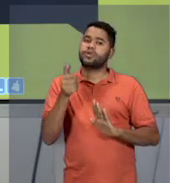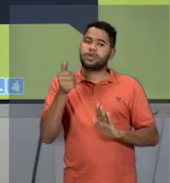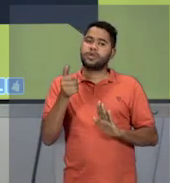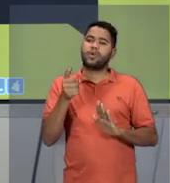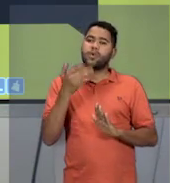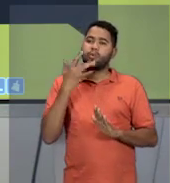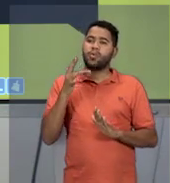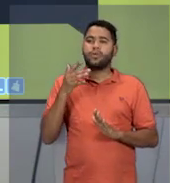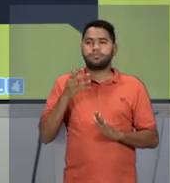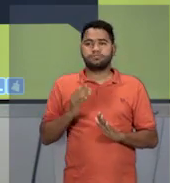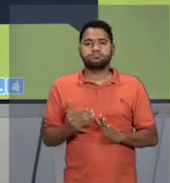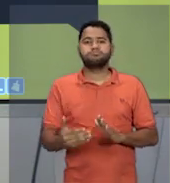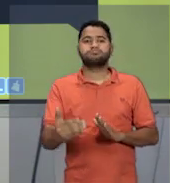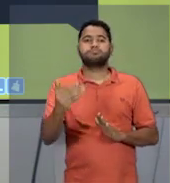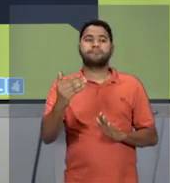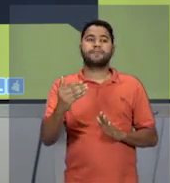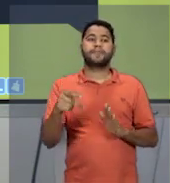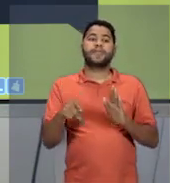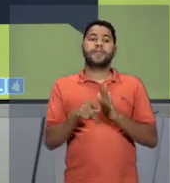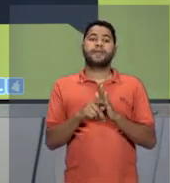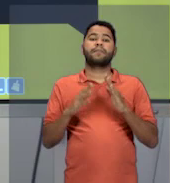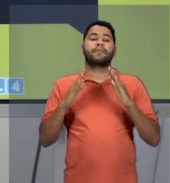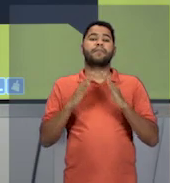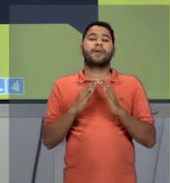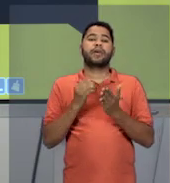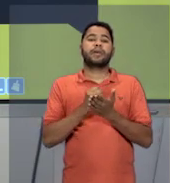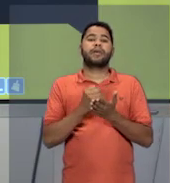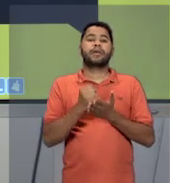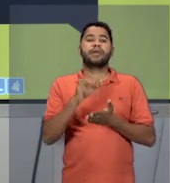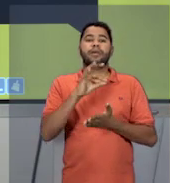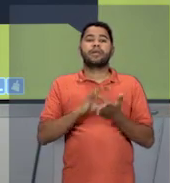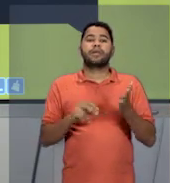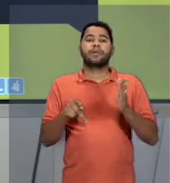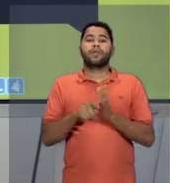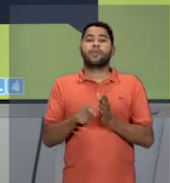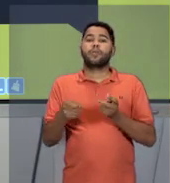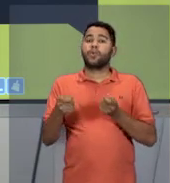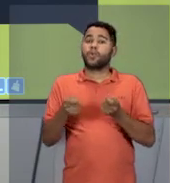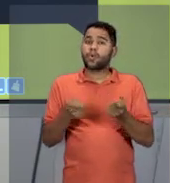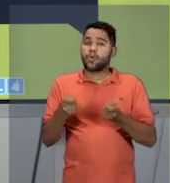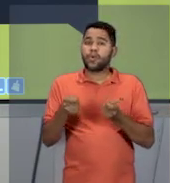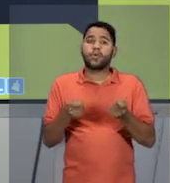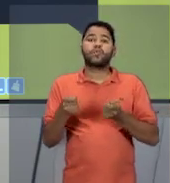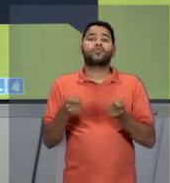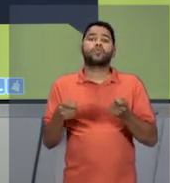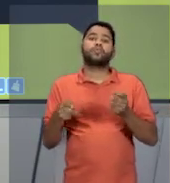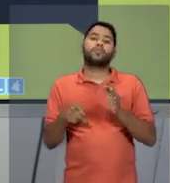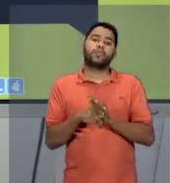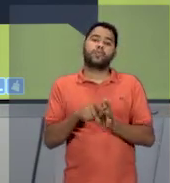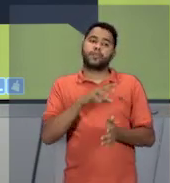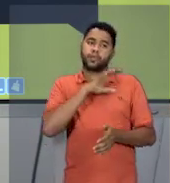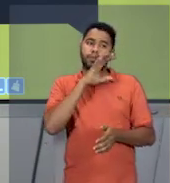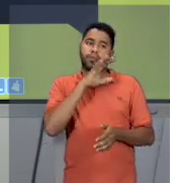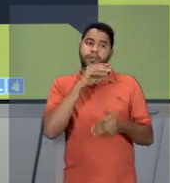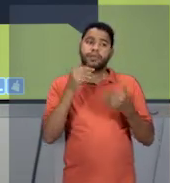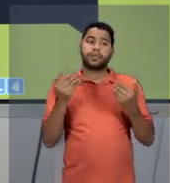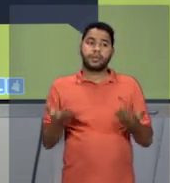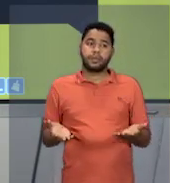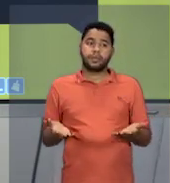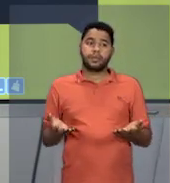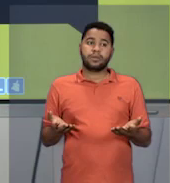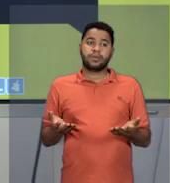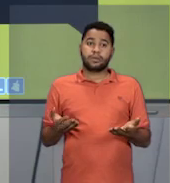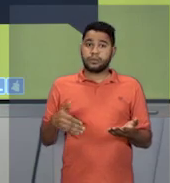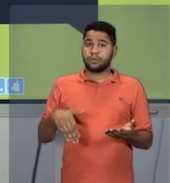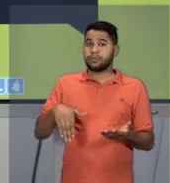seguia adiante. Então a casa de contratação é um lugar de controle de impostos. Então para isso que servia. E o